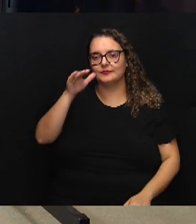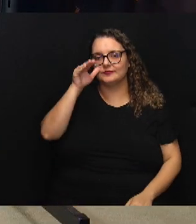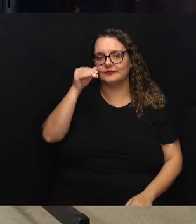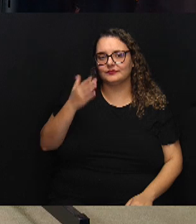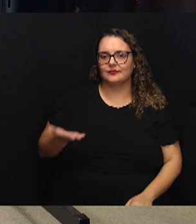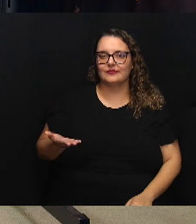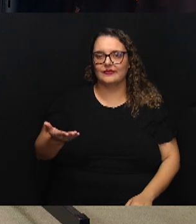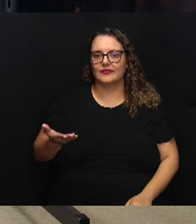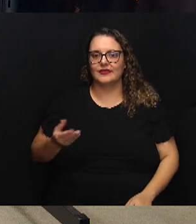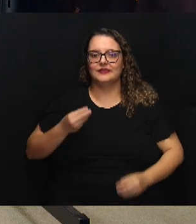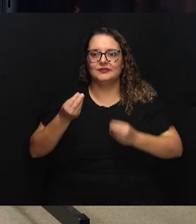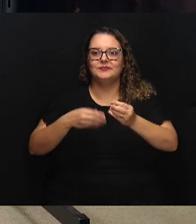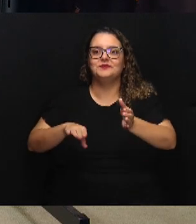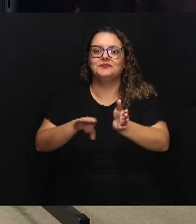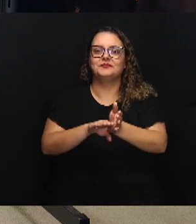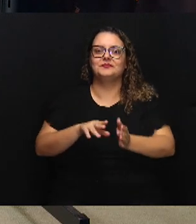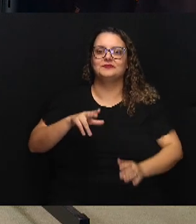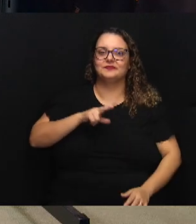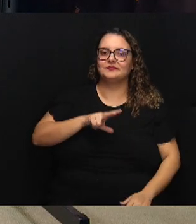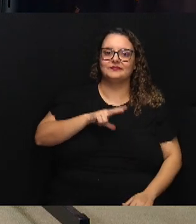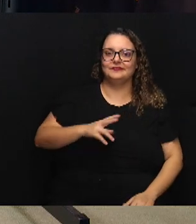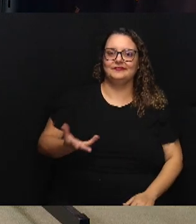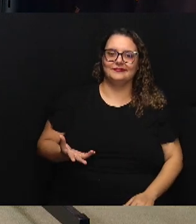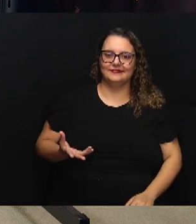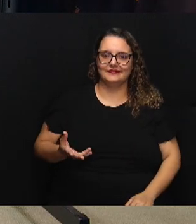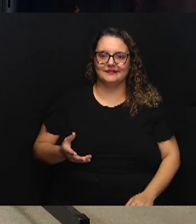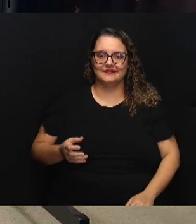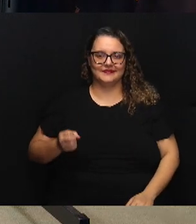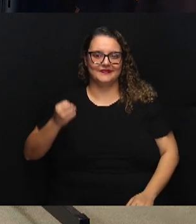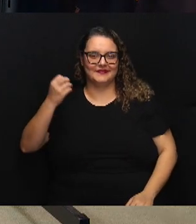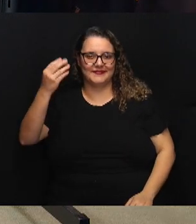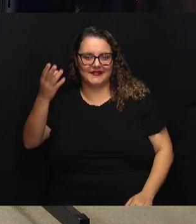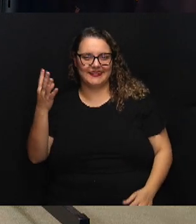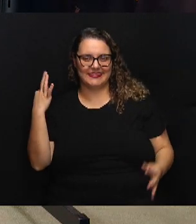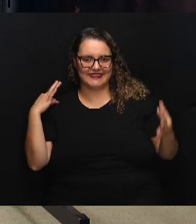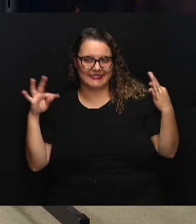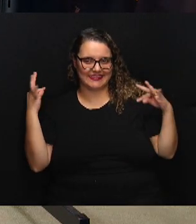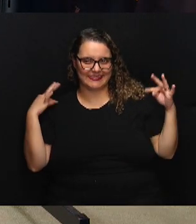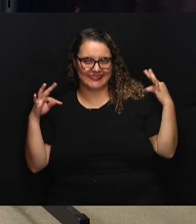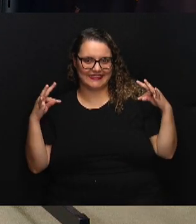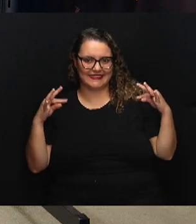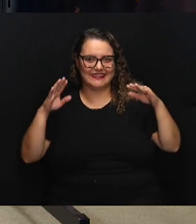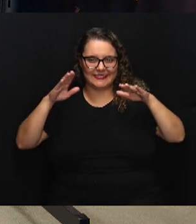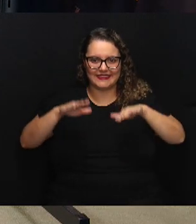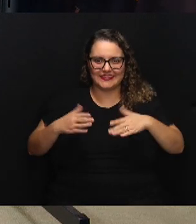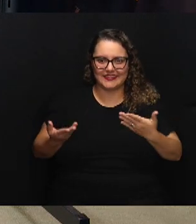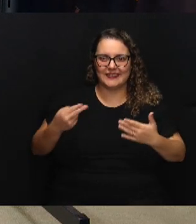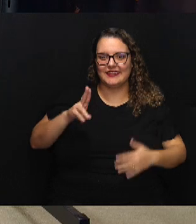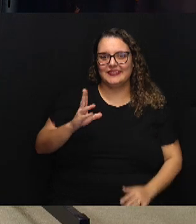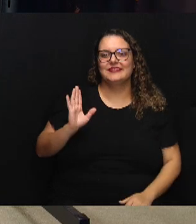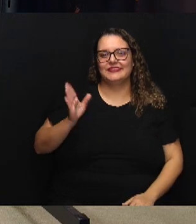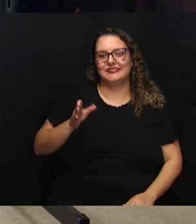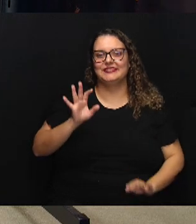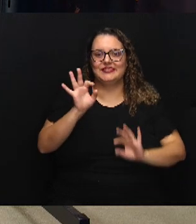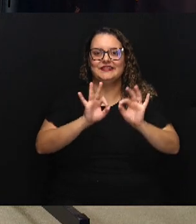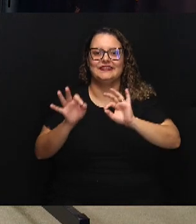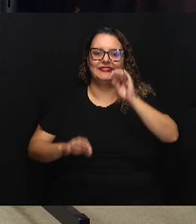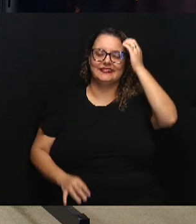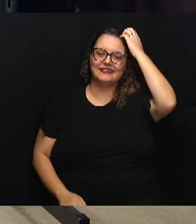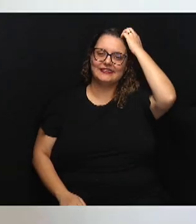me bateu, como é que você chegou em Portugal? Você, por um acaso, foi fazer um turismo e aí ficou ou você já tinha